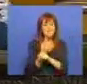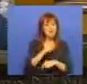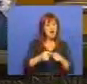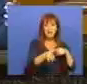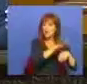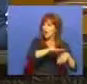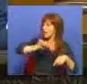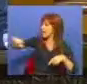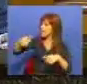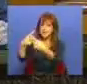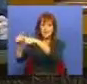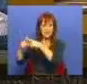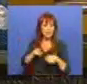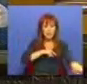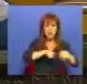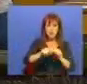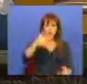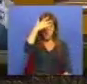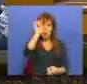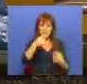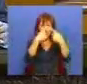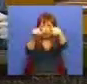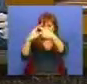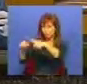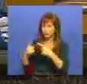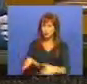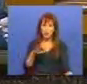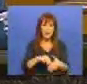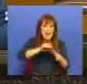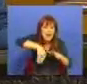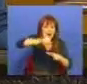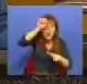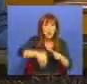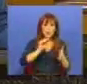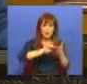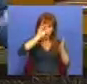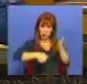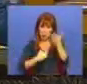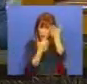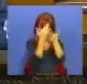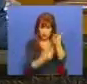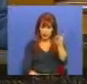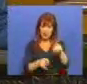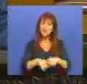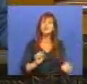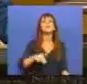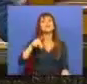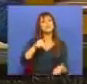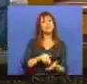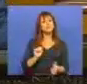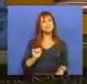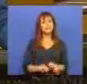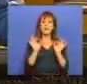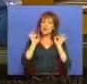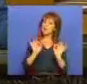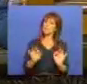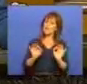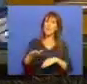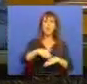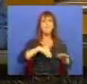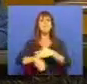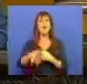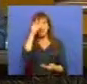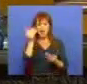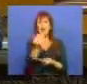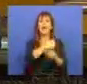quadrantes políticos e com opiniões diversas sobre o conteúdo do tratado, que se posicionam a favor da realização